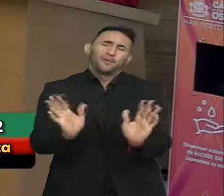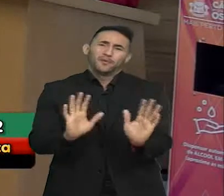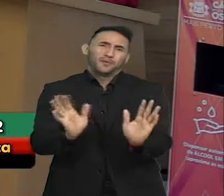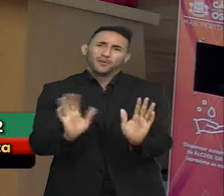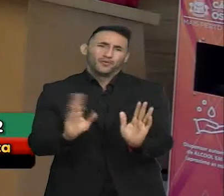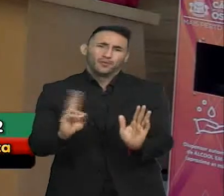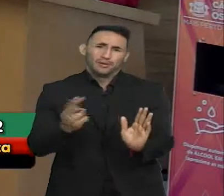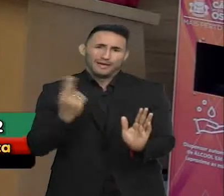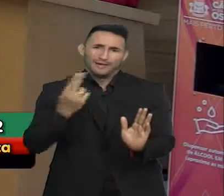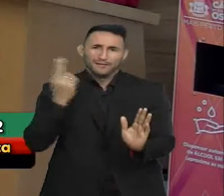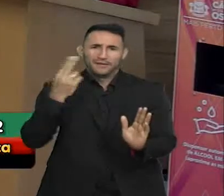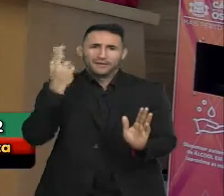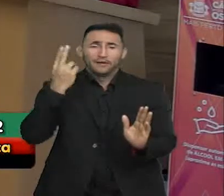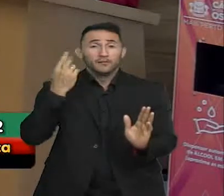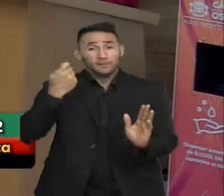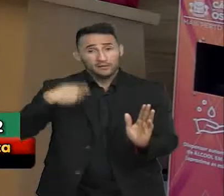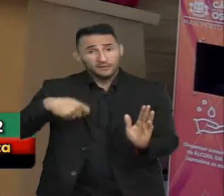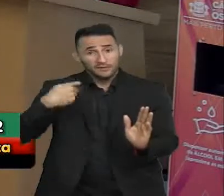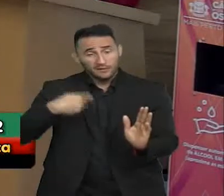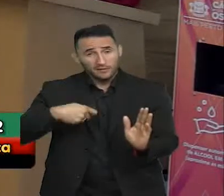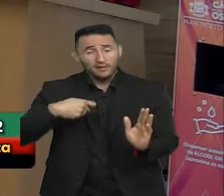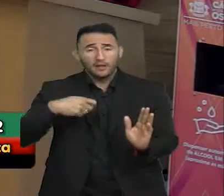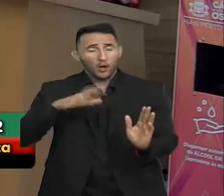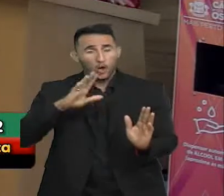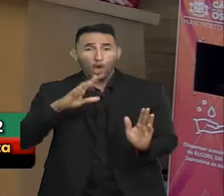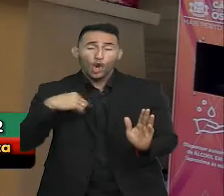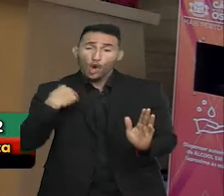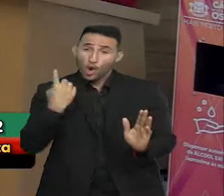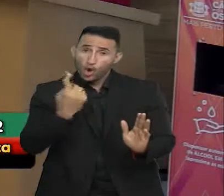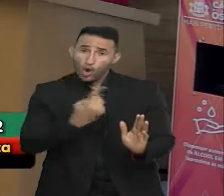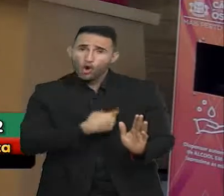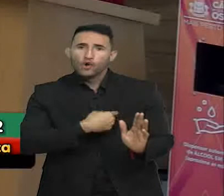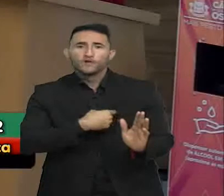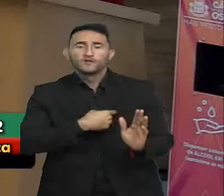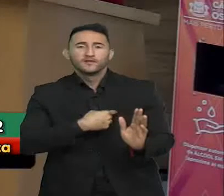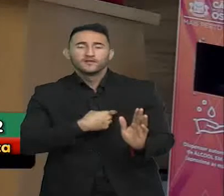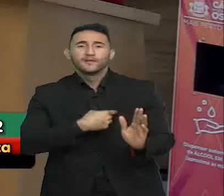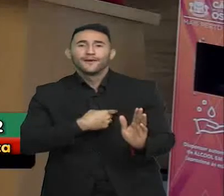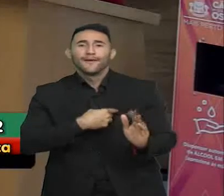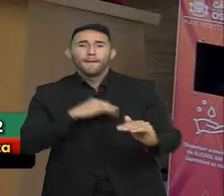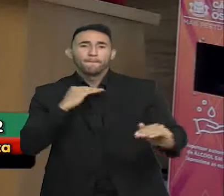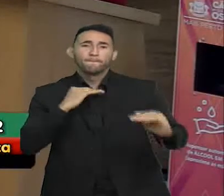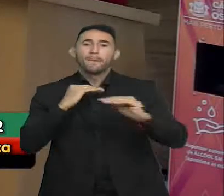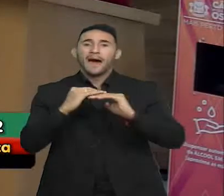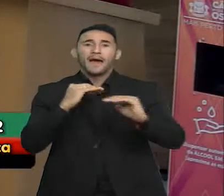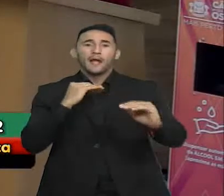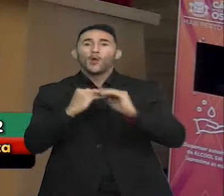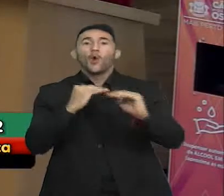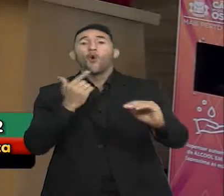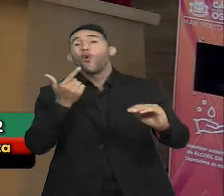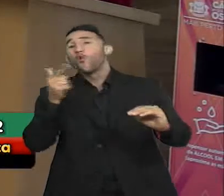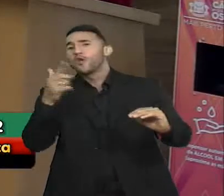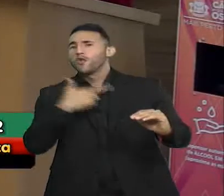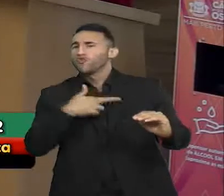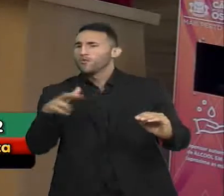tem condições. Nós jamais seremos iguais a outros